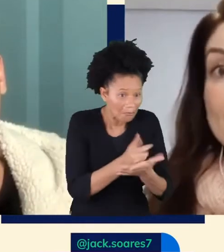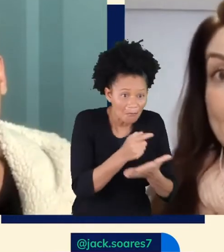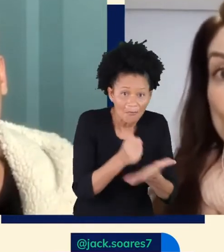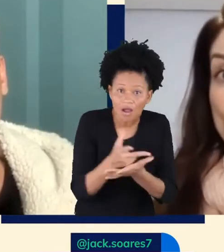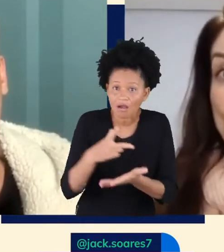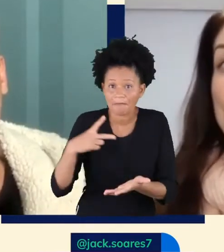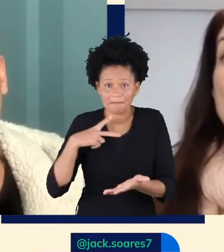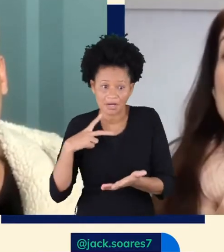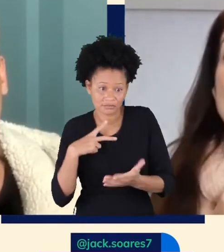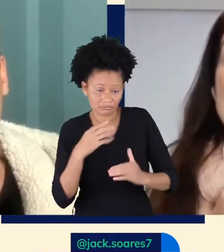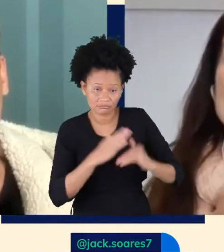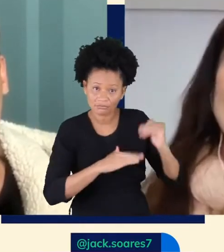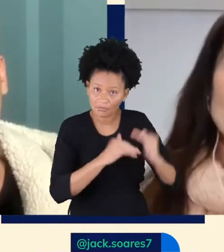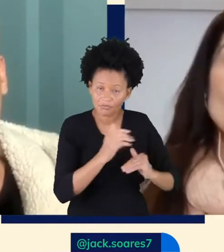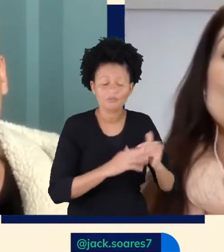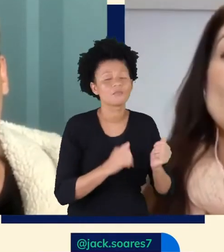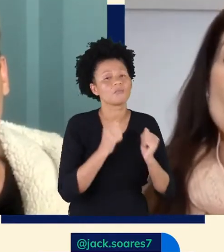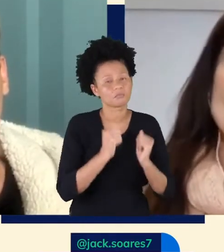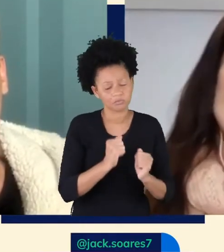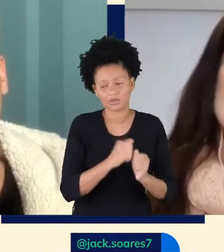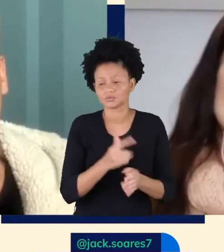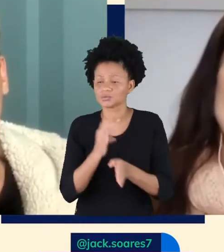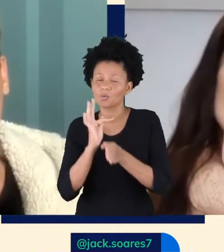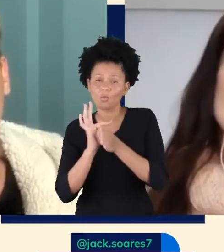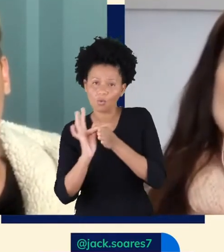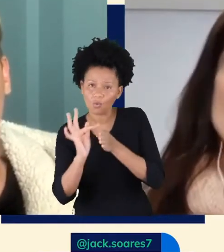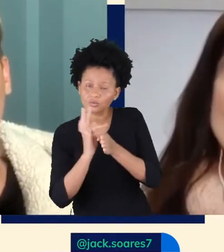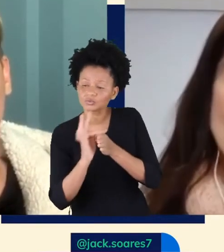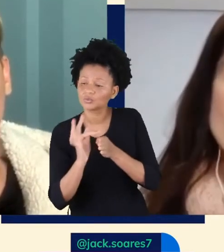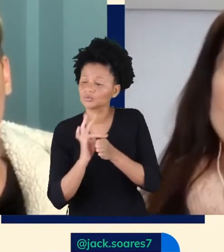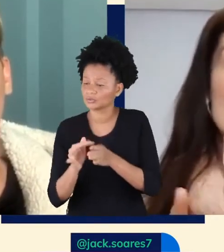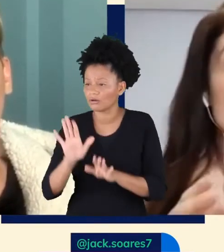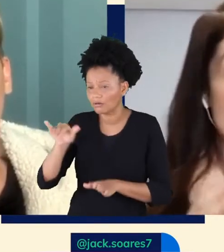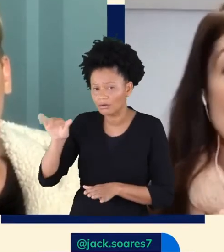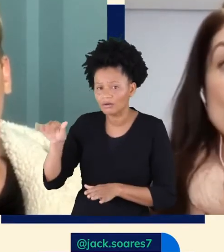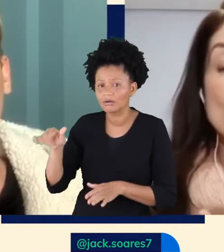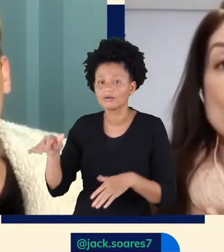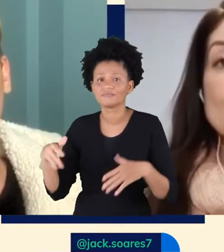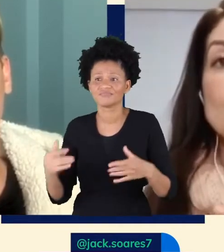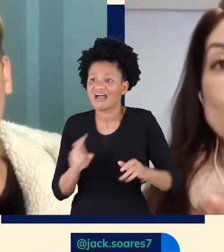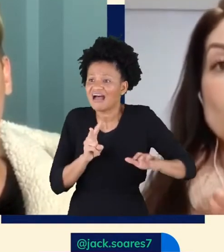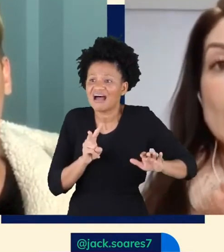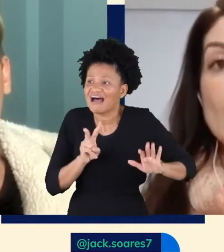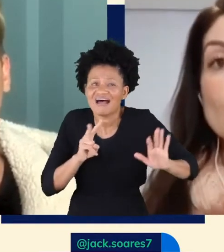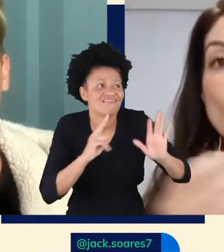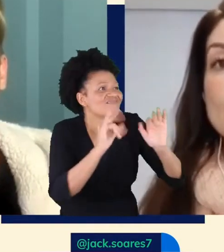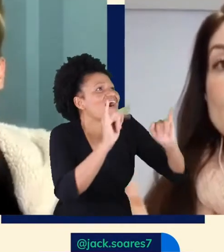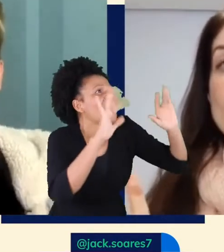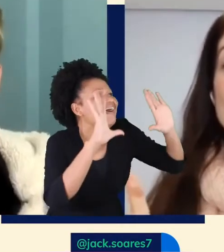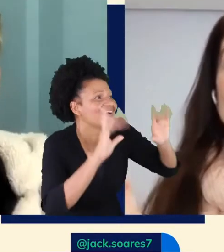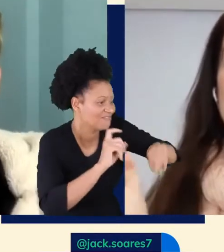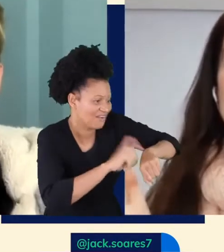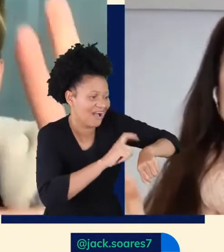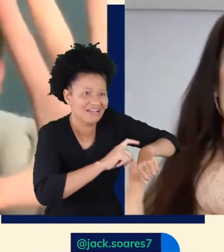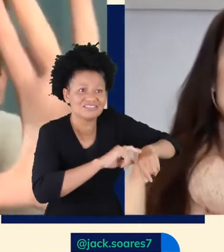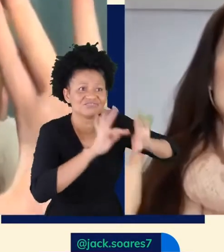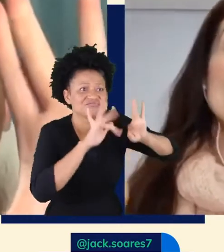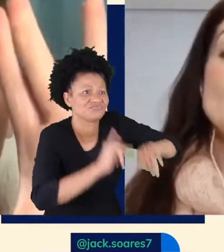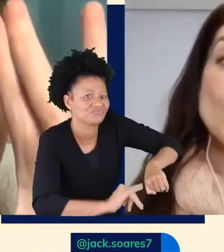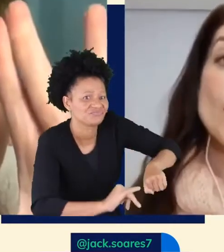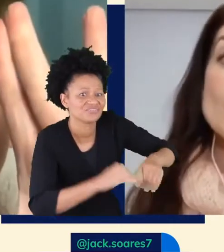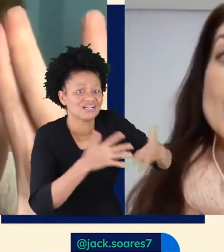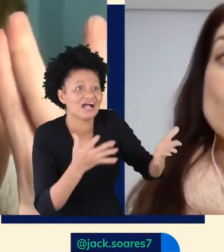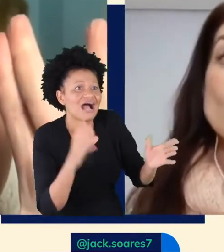ter acesso pagando de forma particular esses profissionais. Então, você pode ir no conselho tutelar e trocar essa ideia, falar, olha,